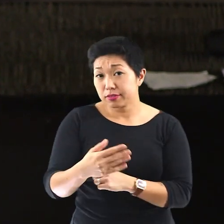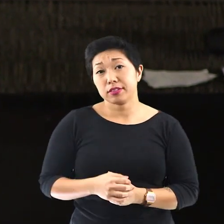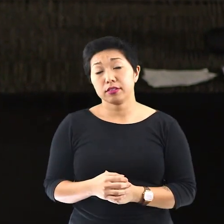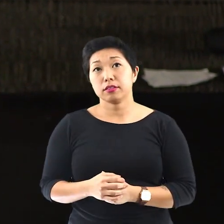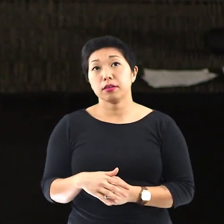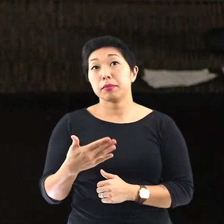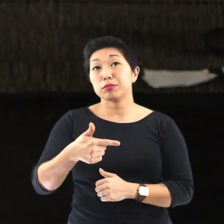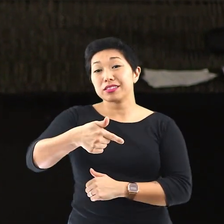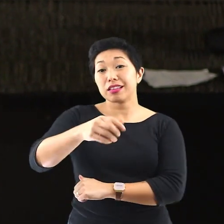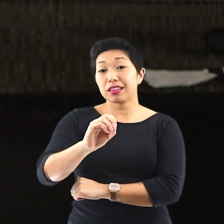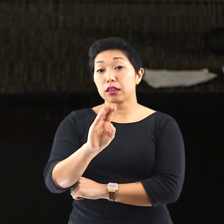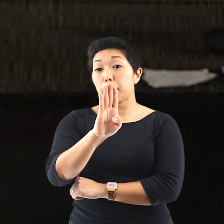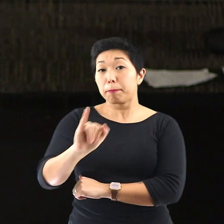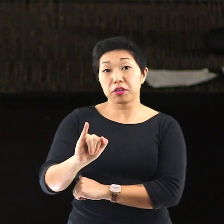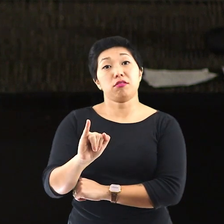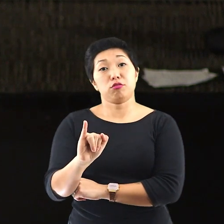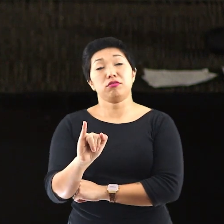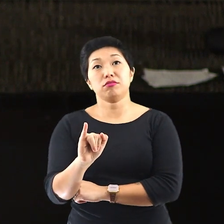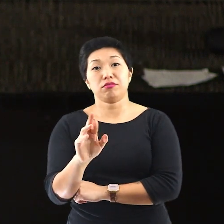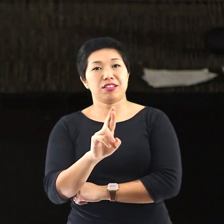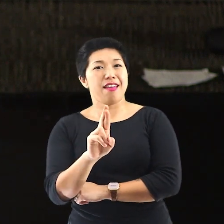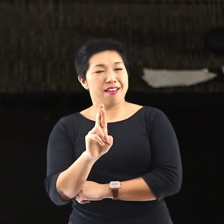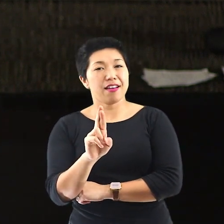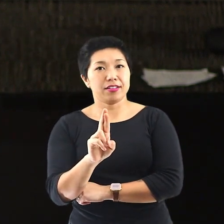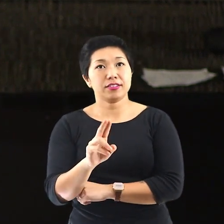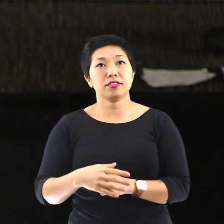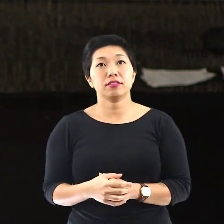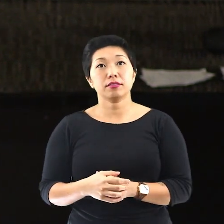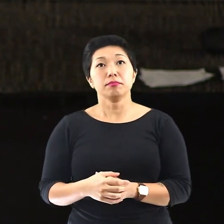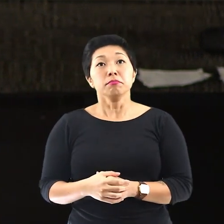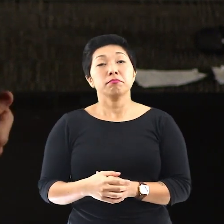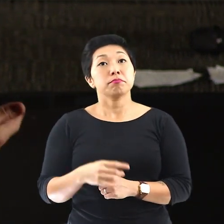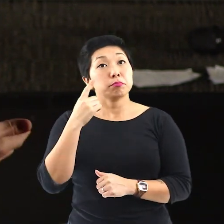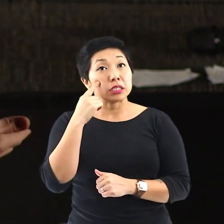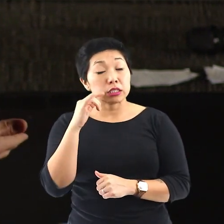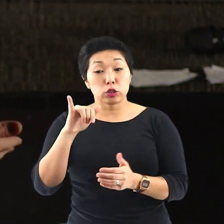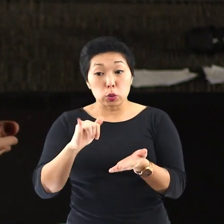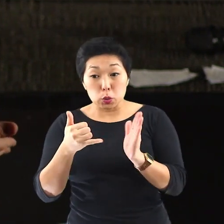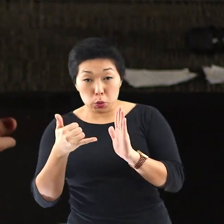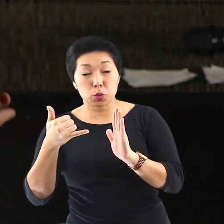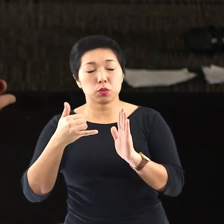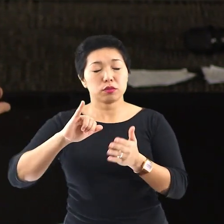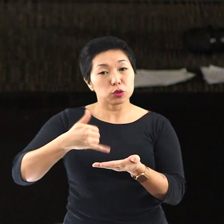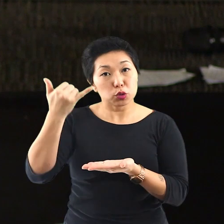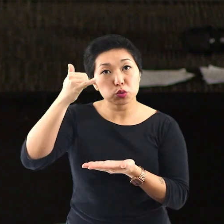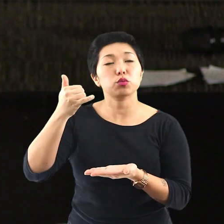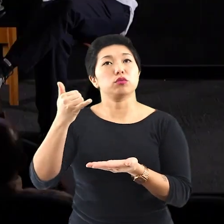para esse ano, cerca de 70 bilhões de reais. De incentivos